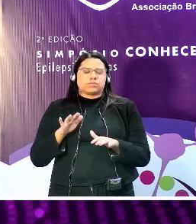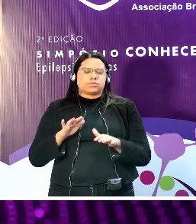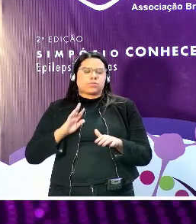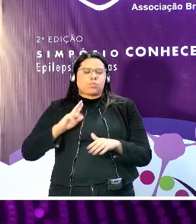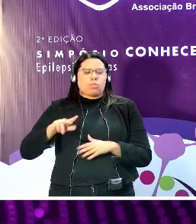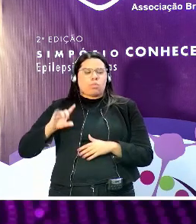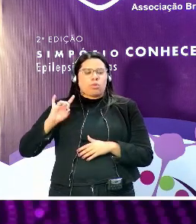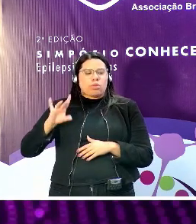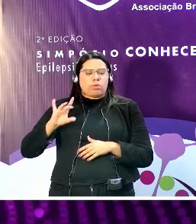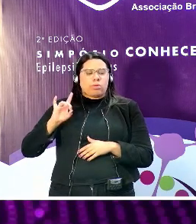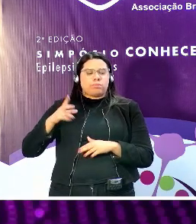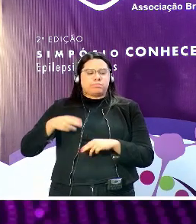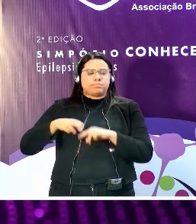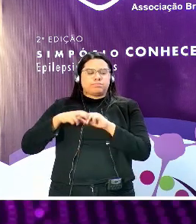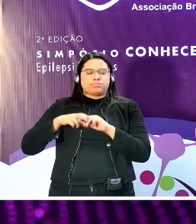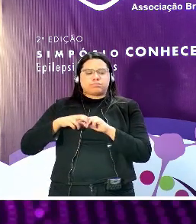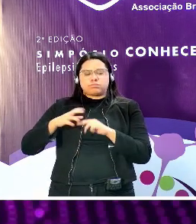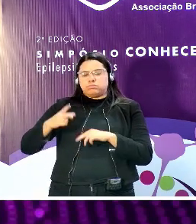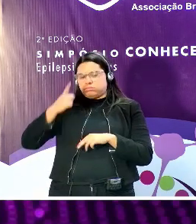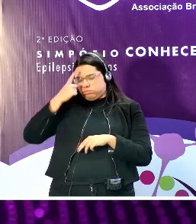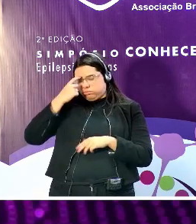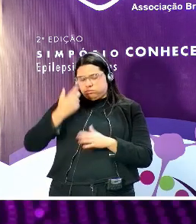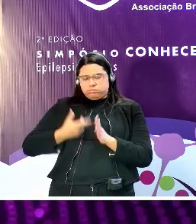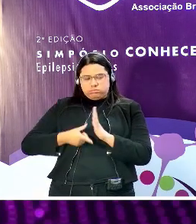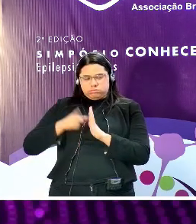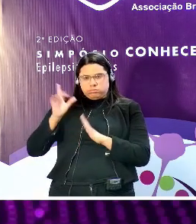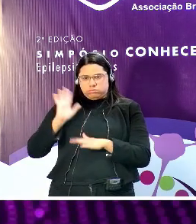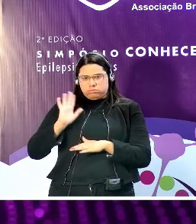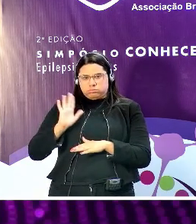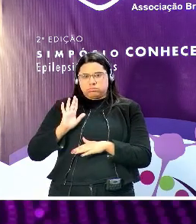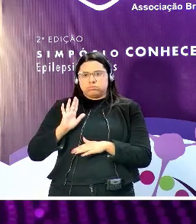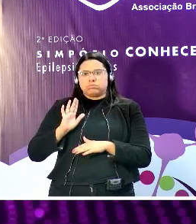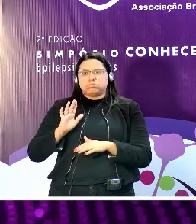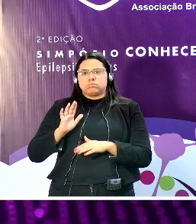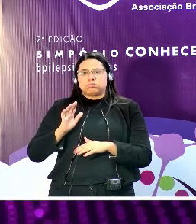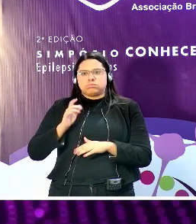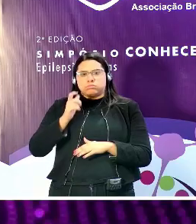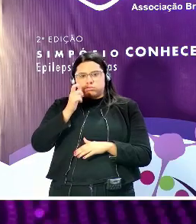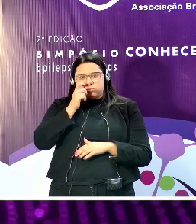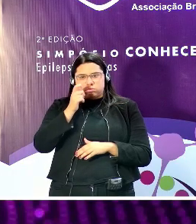consequências dessa ideologia. Então, o que é interessante aqui